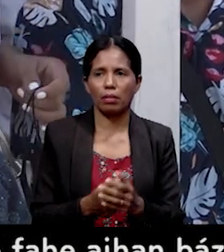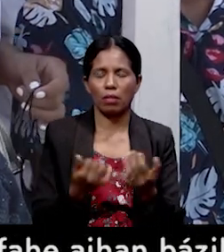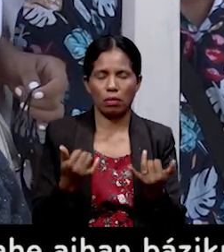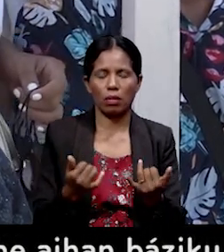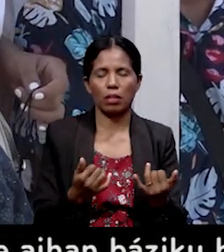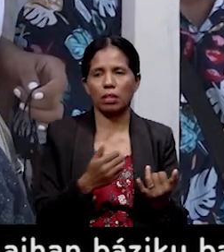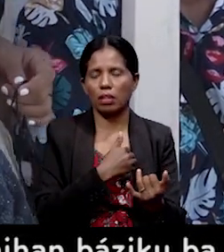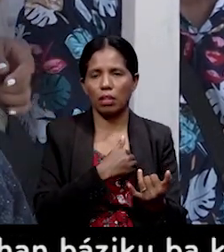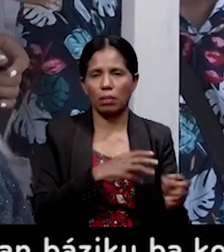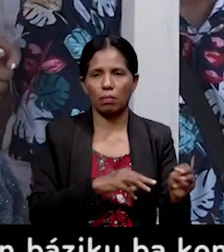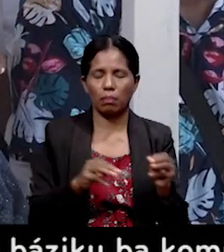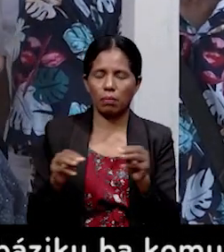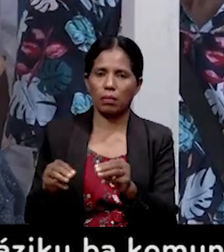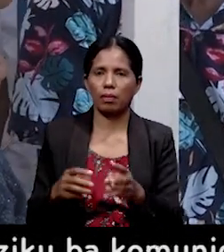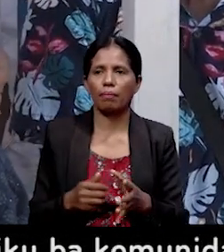muda.